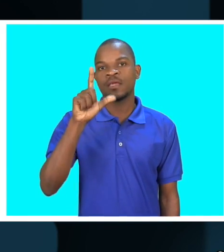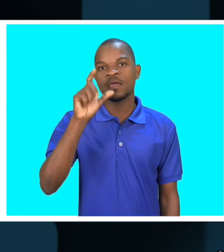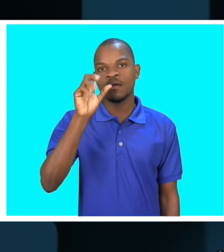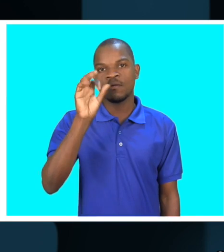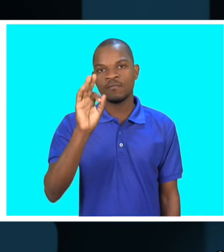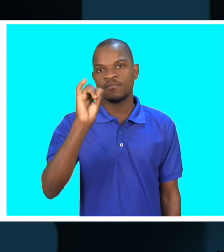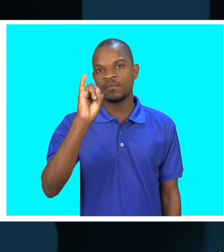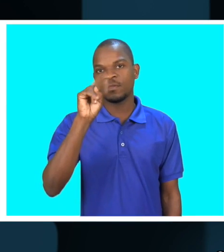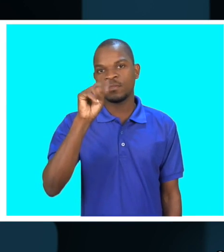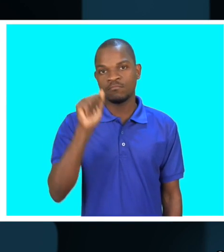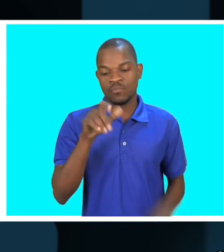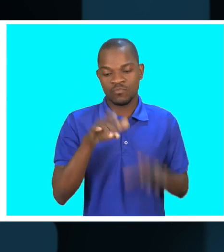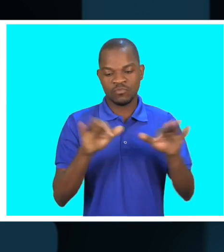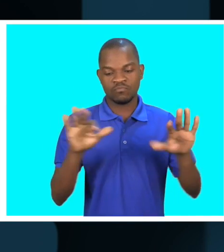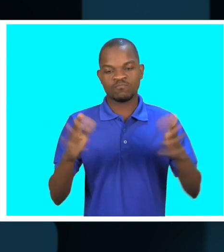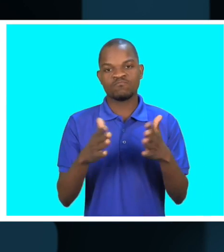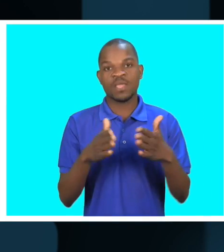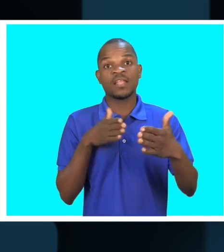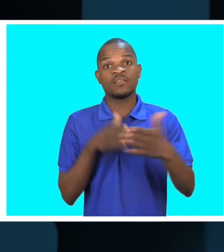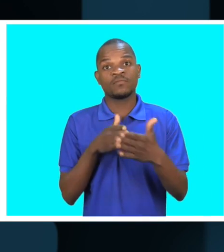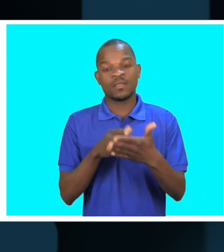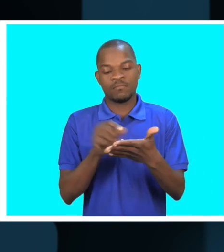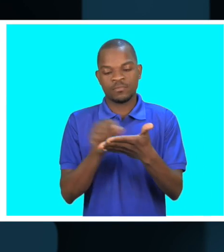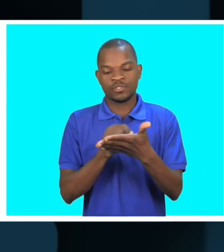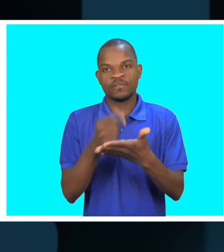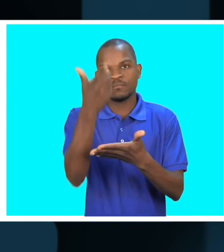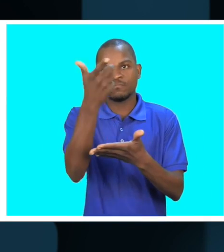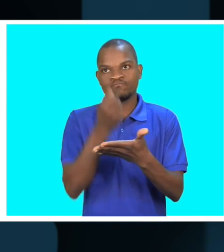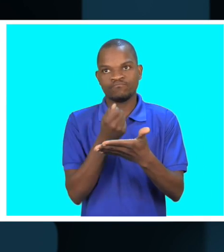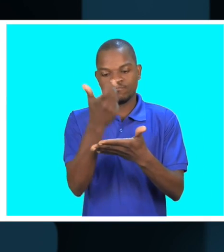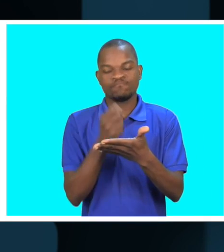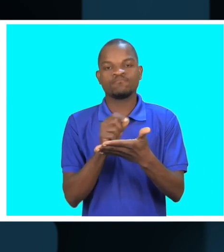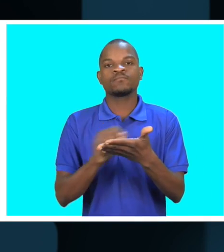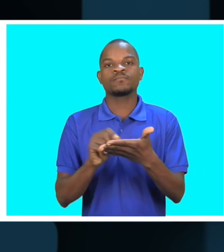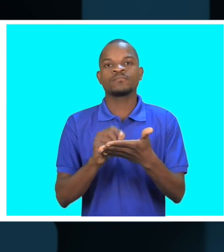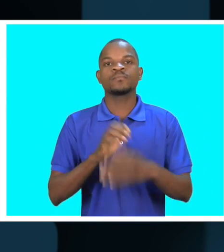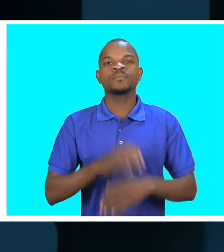as dificuldades que ela tem para escrever apontamentos.